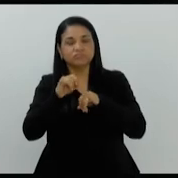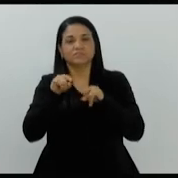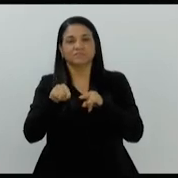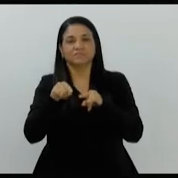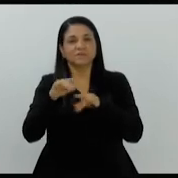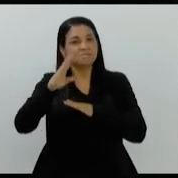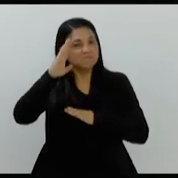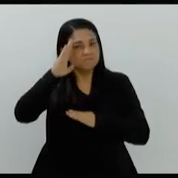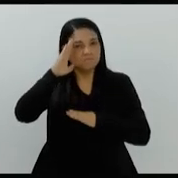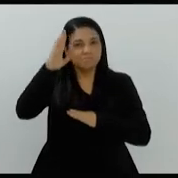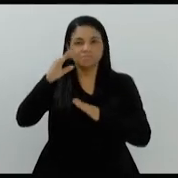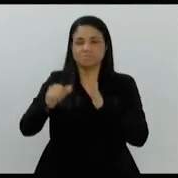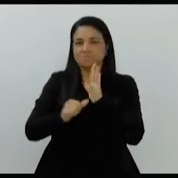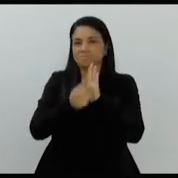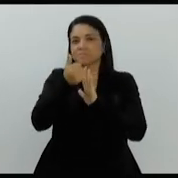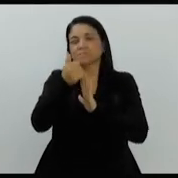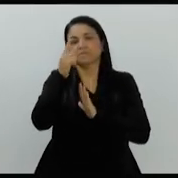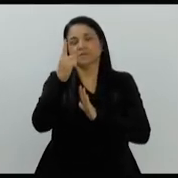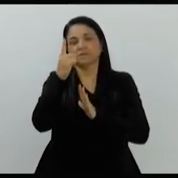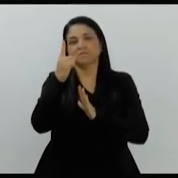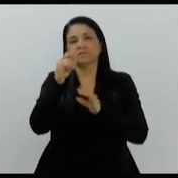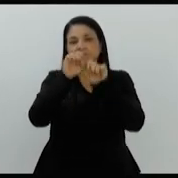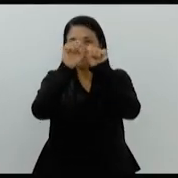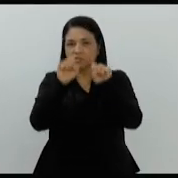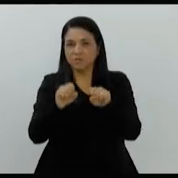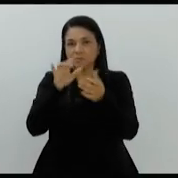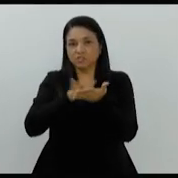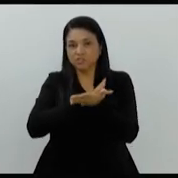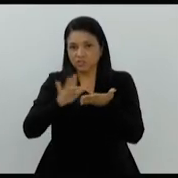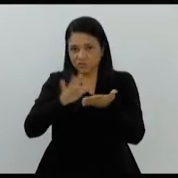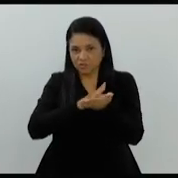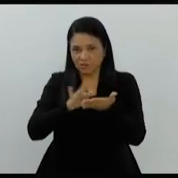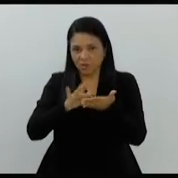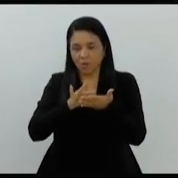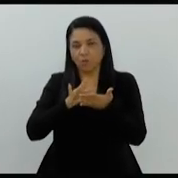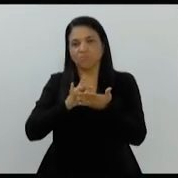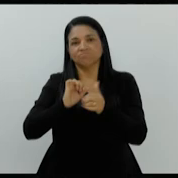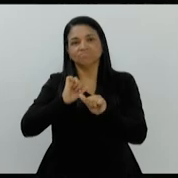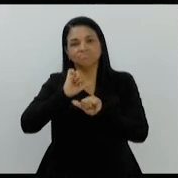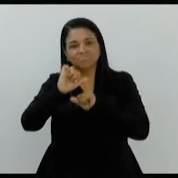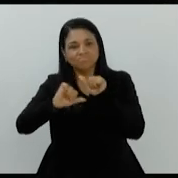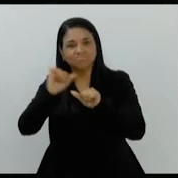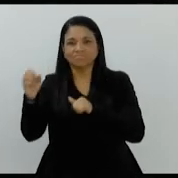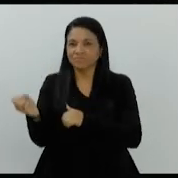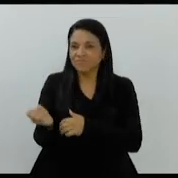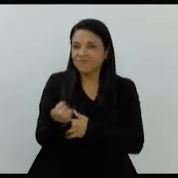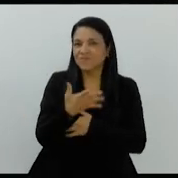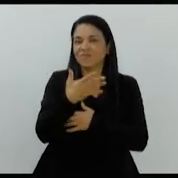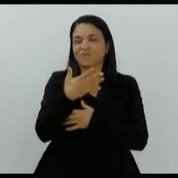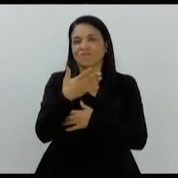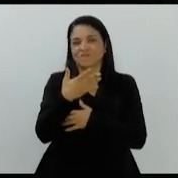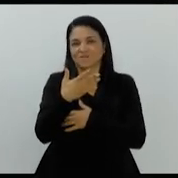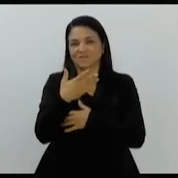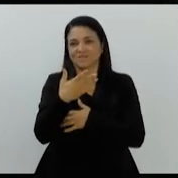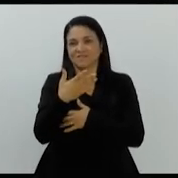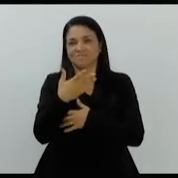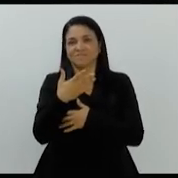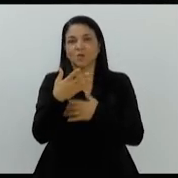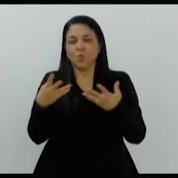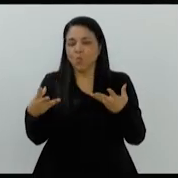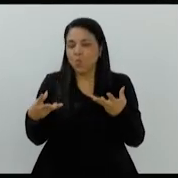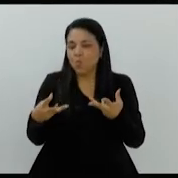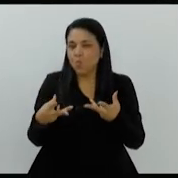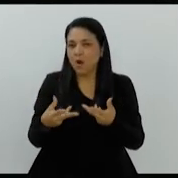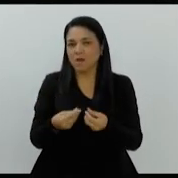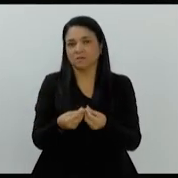das pioneiras do sistema digital, modernizando suas instalações e dando maior